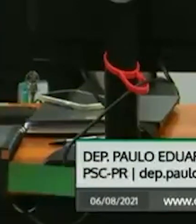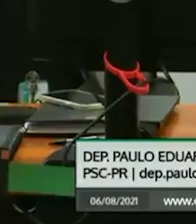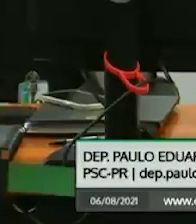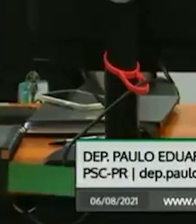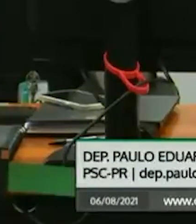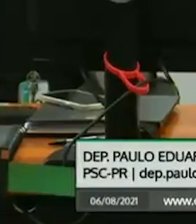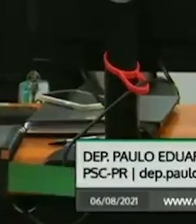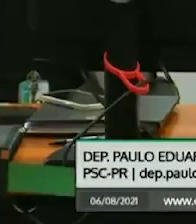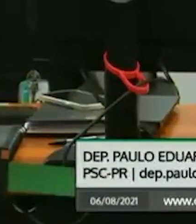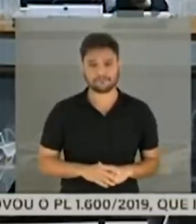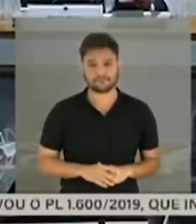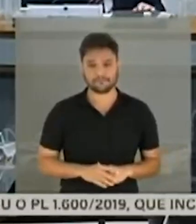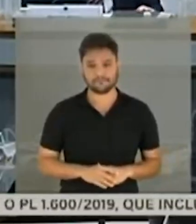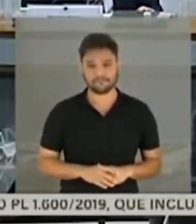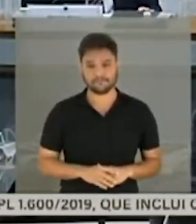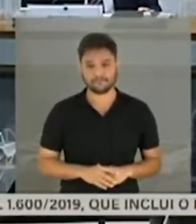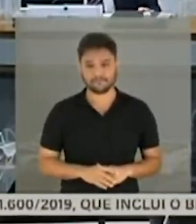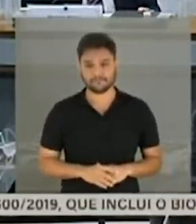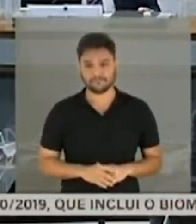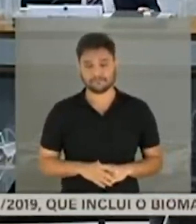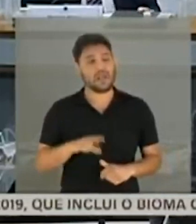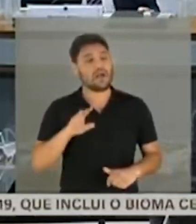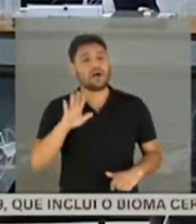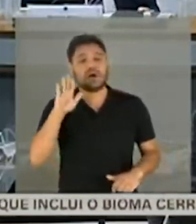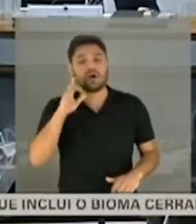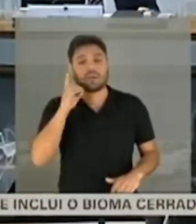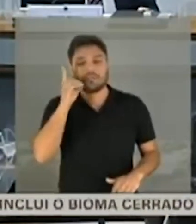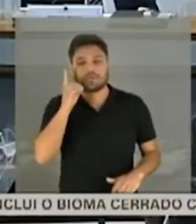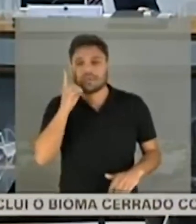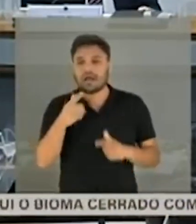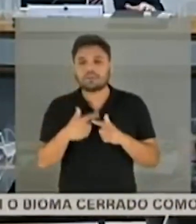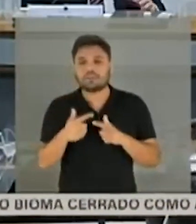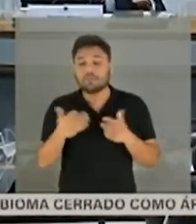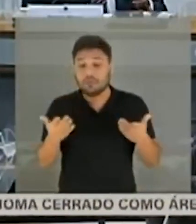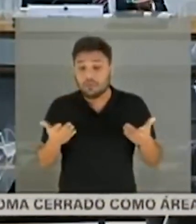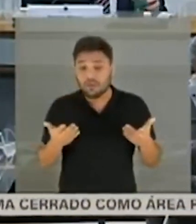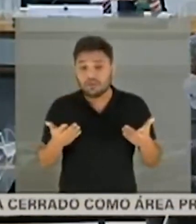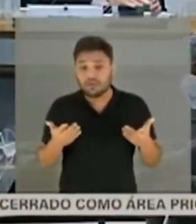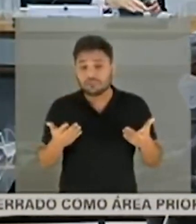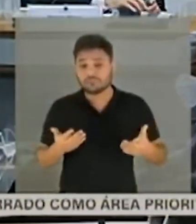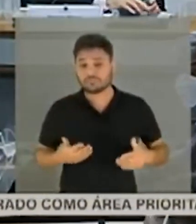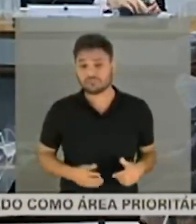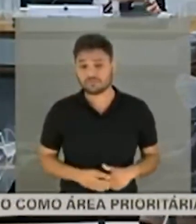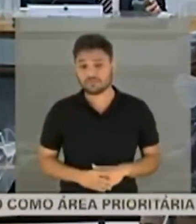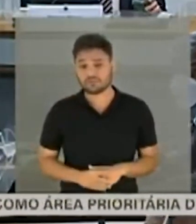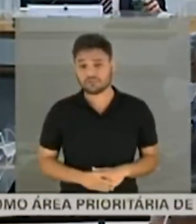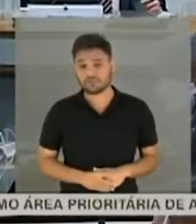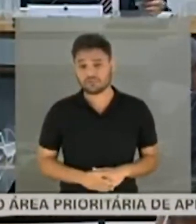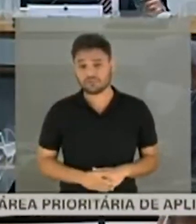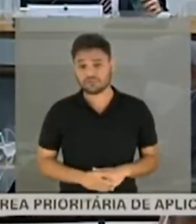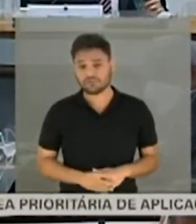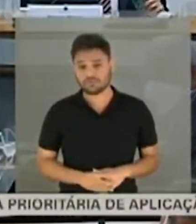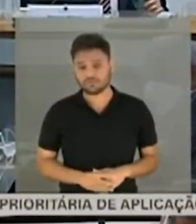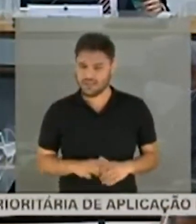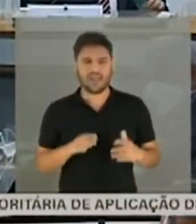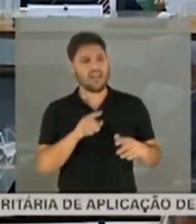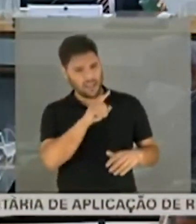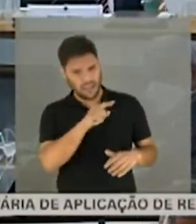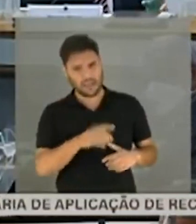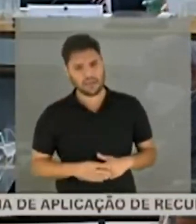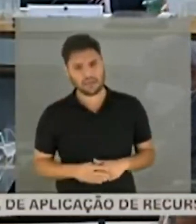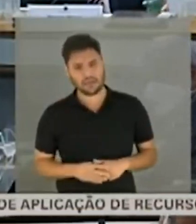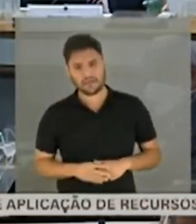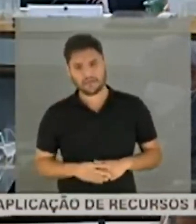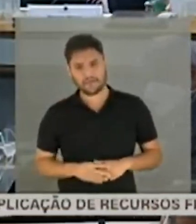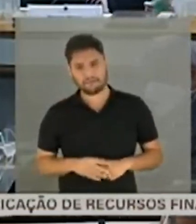e aliados fiéis de Jair bolsonaro a CPI da cozinha de quebrou o sigilo telefônico e bancário do líder do Governo na Câmara Ricardo